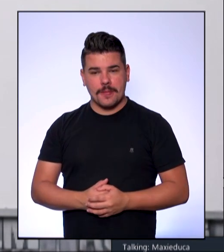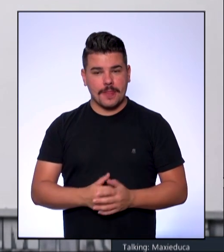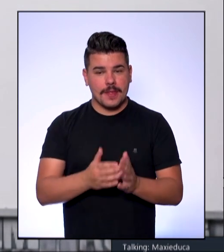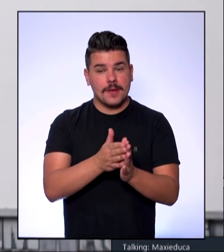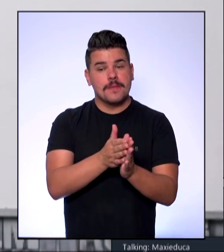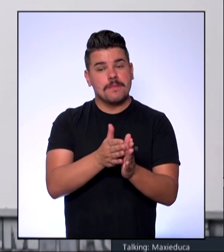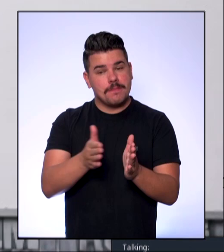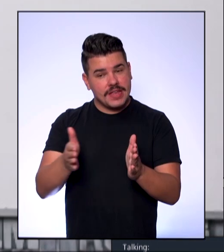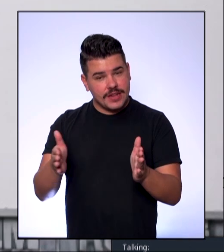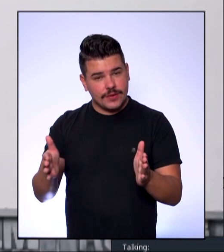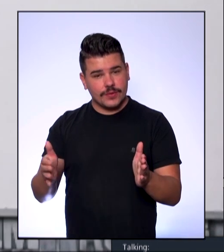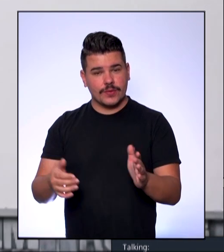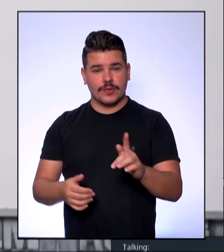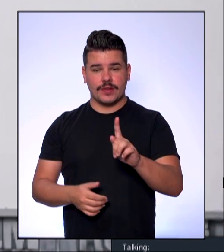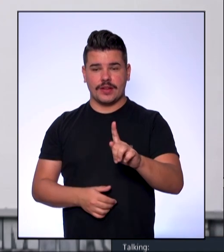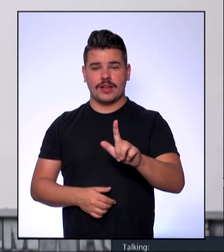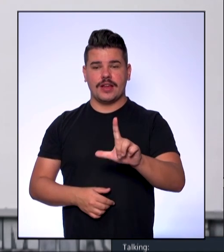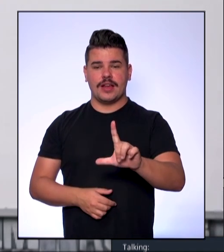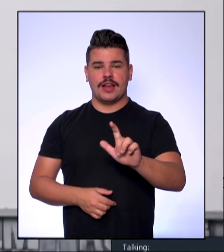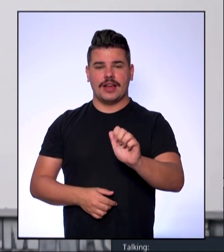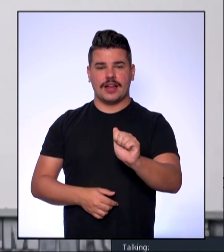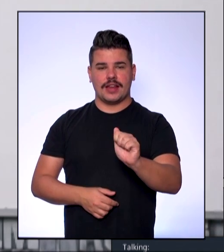glaciação.